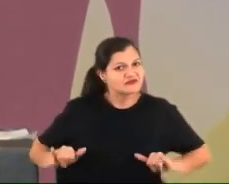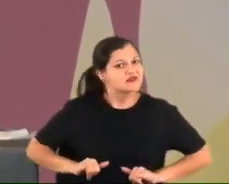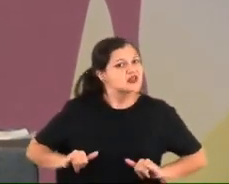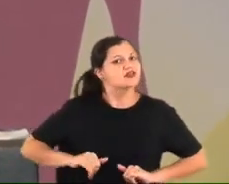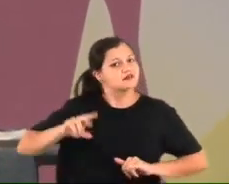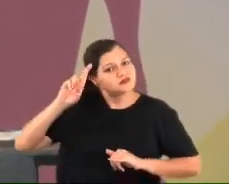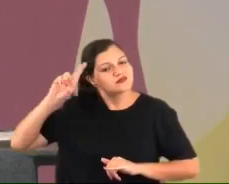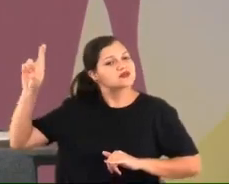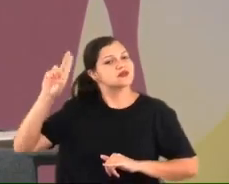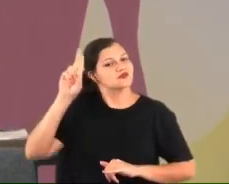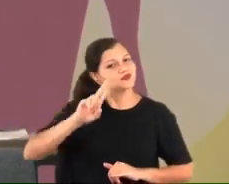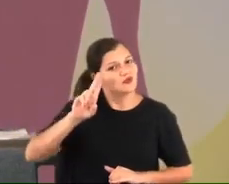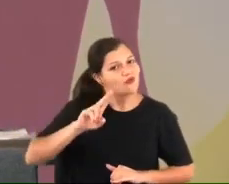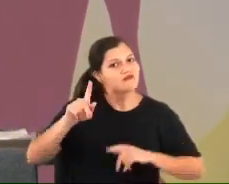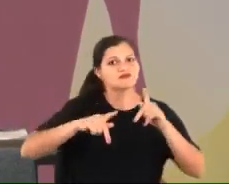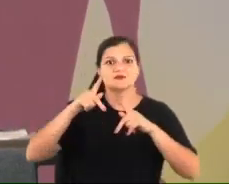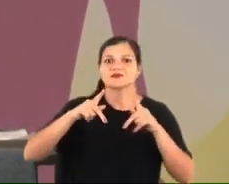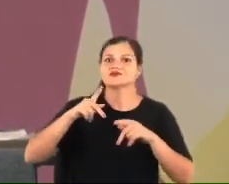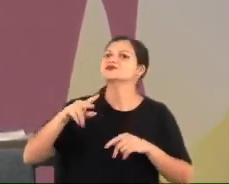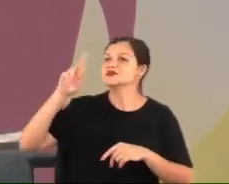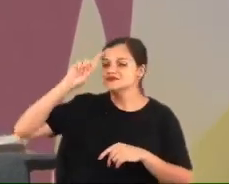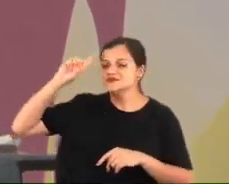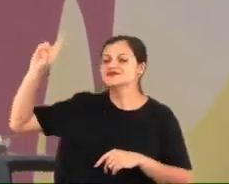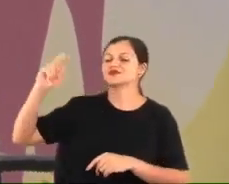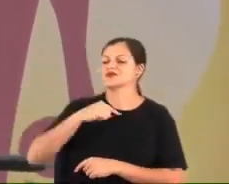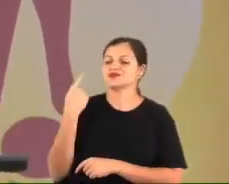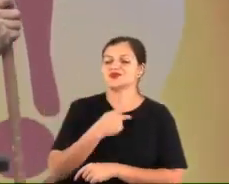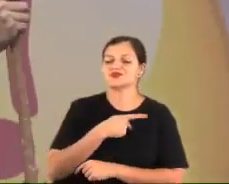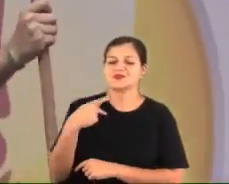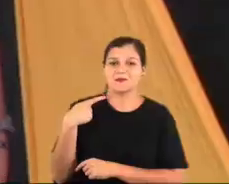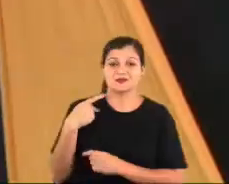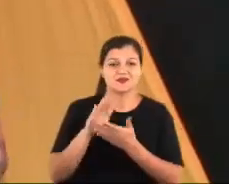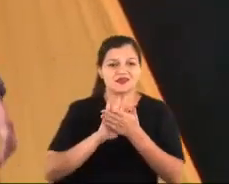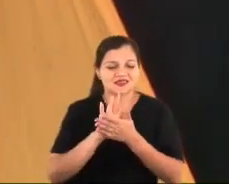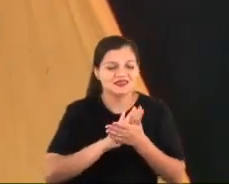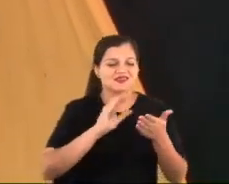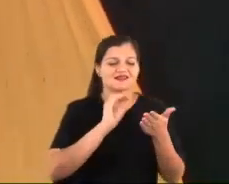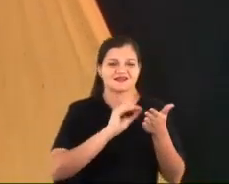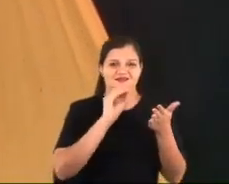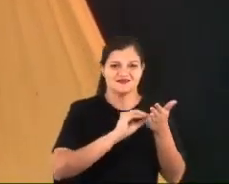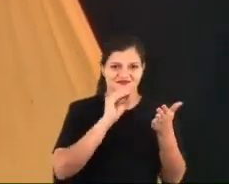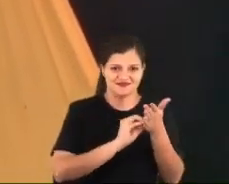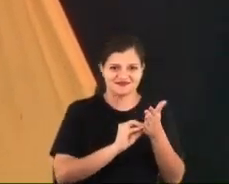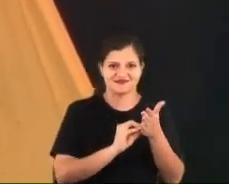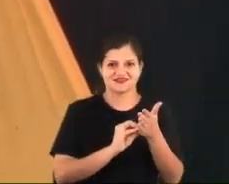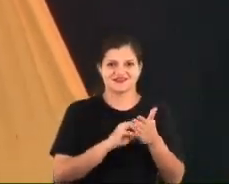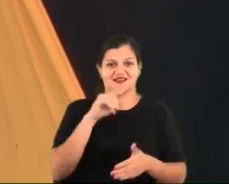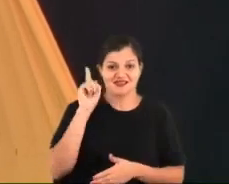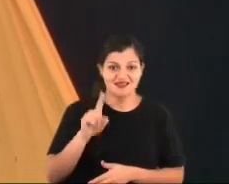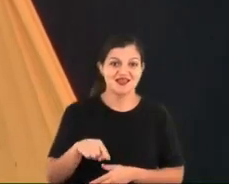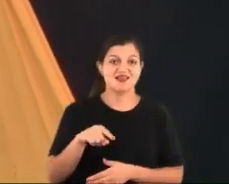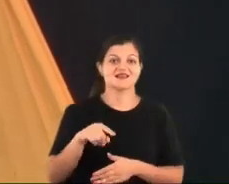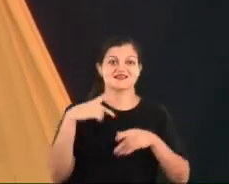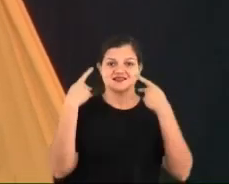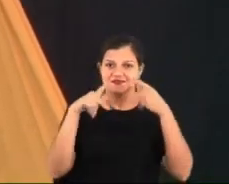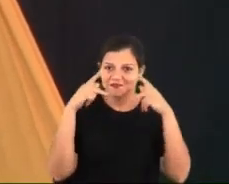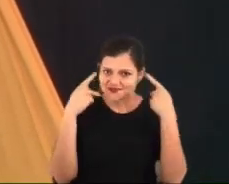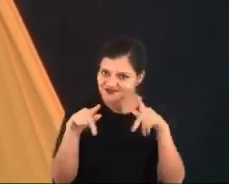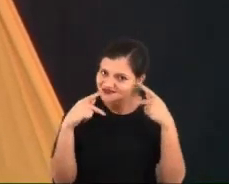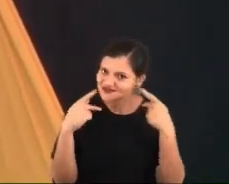pastor. Ele é o meu pastor. E nada me faltará. Essa é a